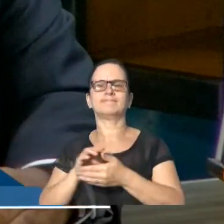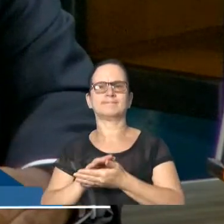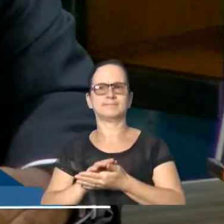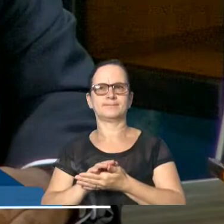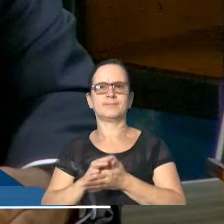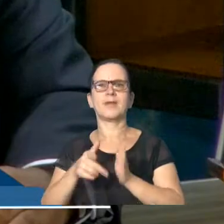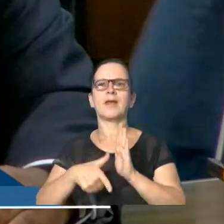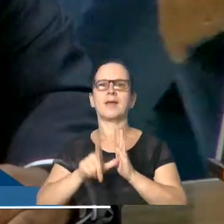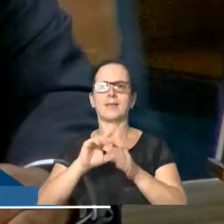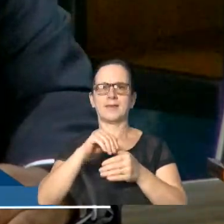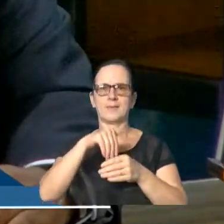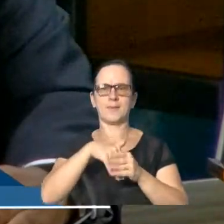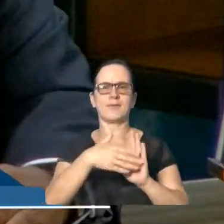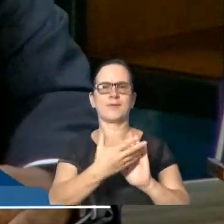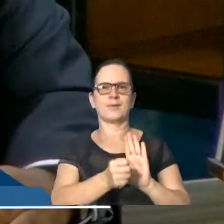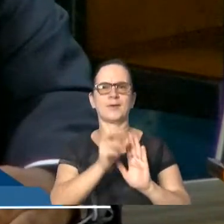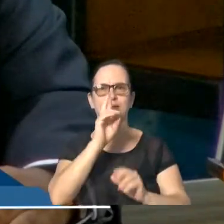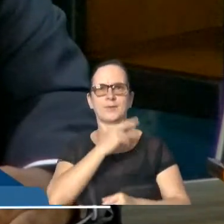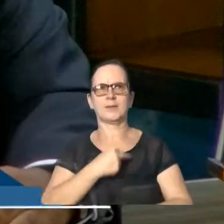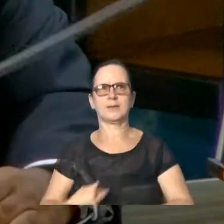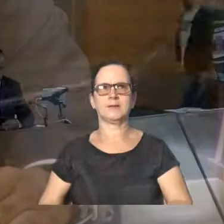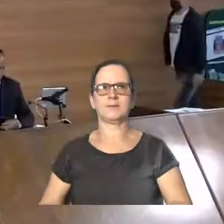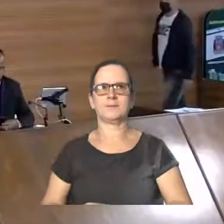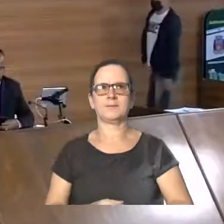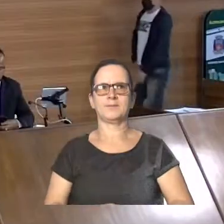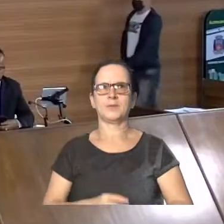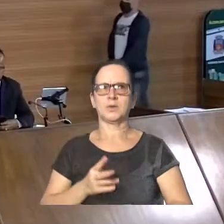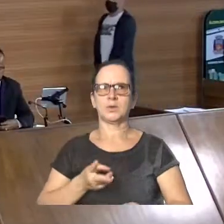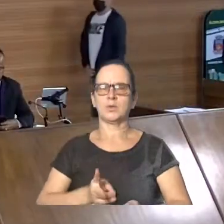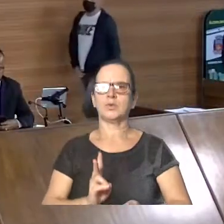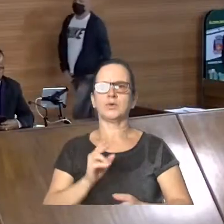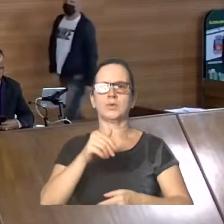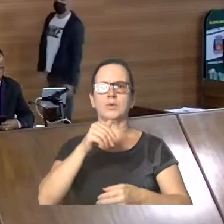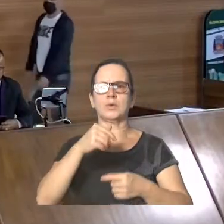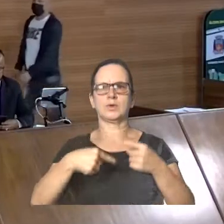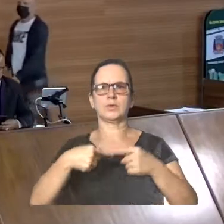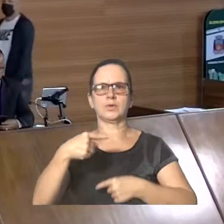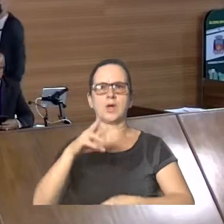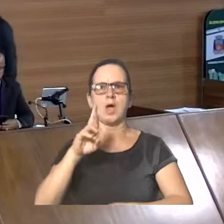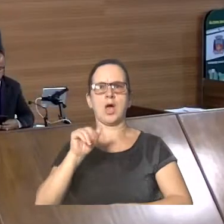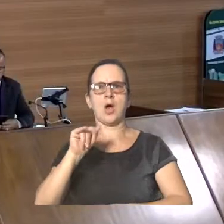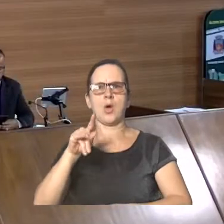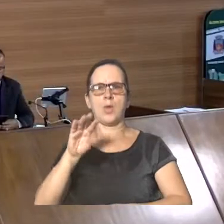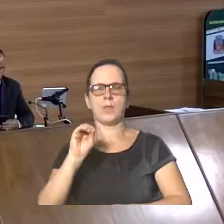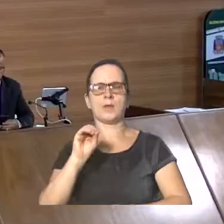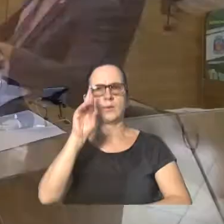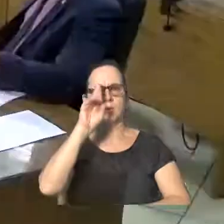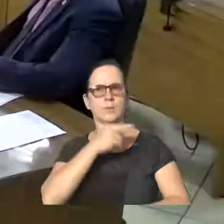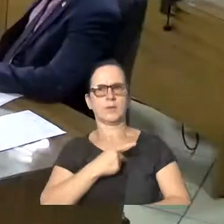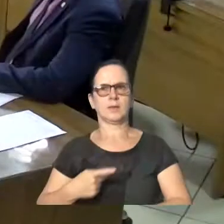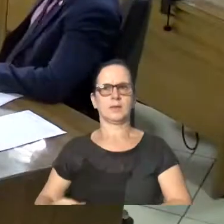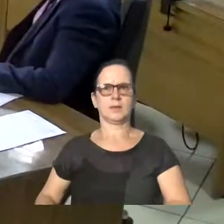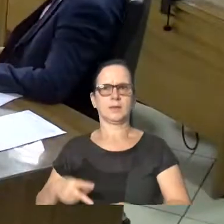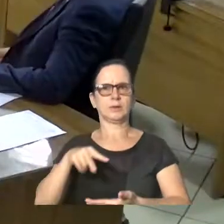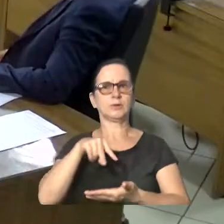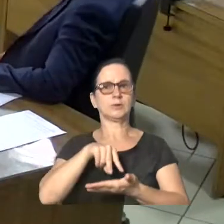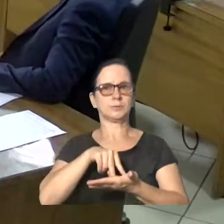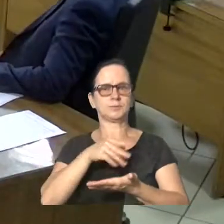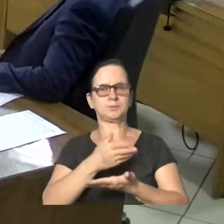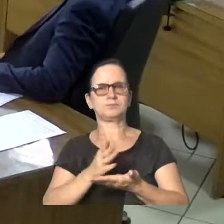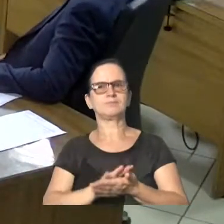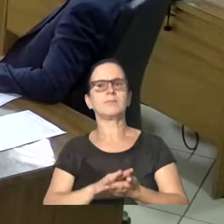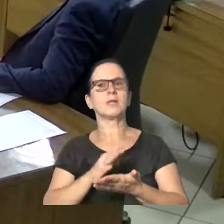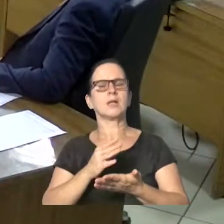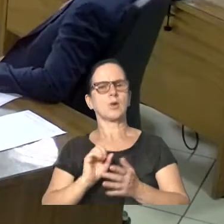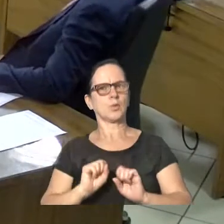Antecipo meu voto favorável, vereador. É só, senhor presidente. Continua a discussão com a palavra, vereador Rodrigo. Senhor presidente, nobres pares, realmente